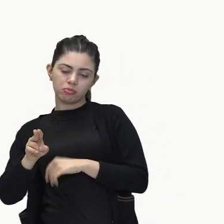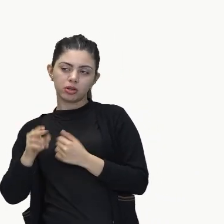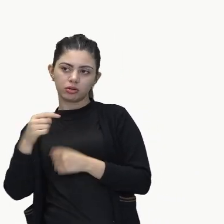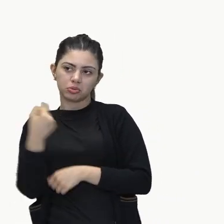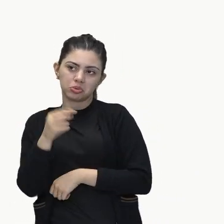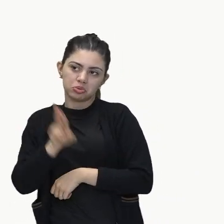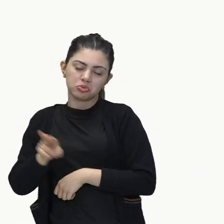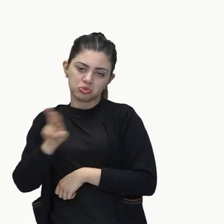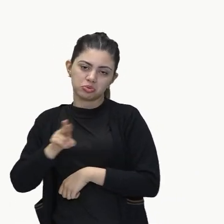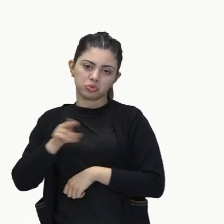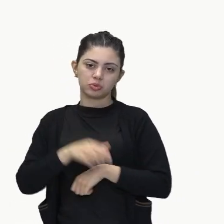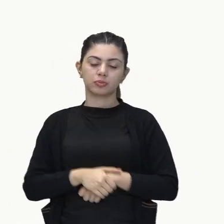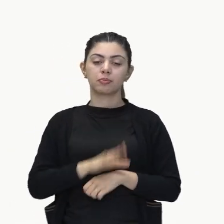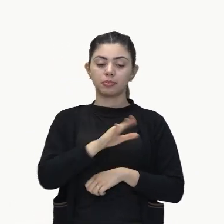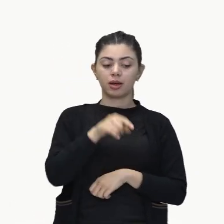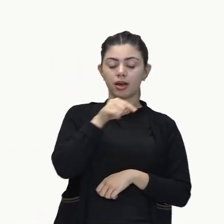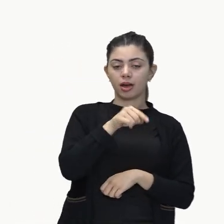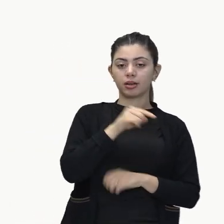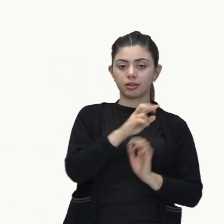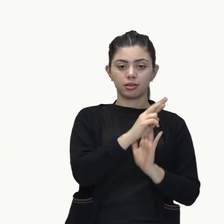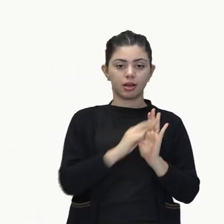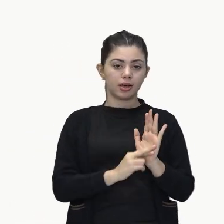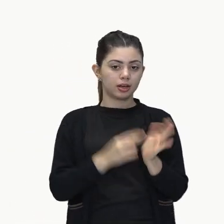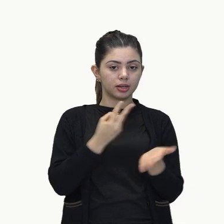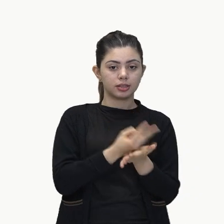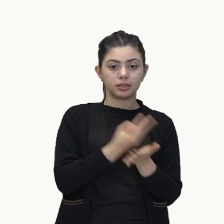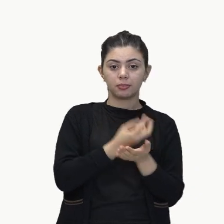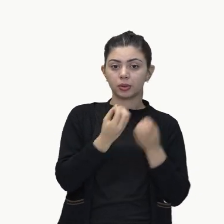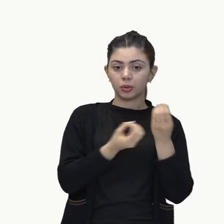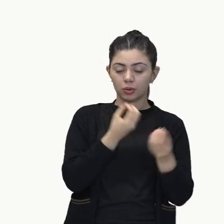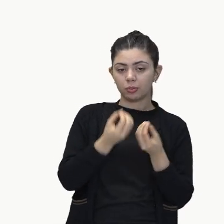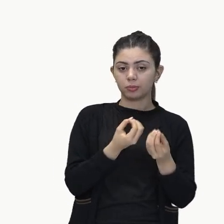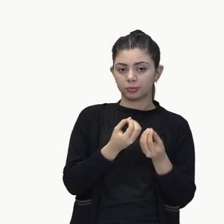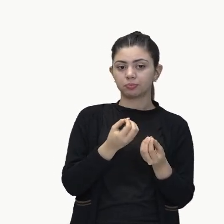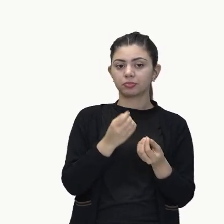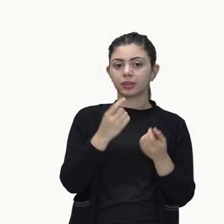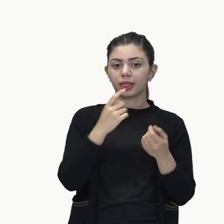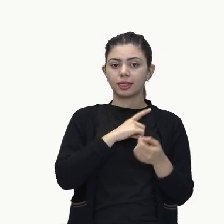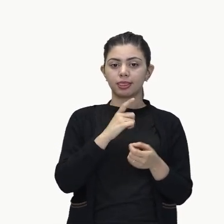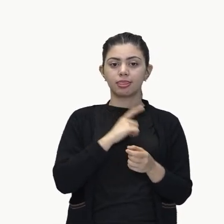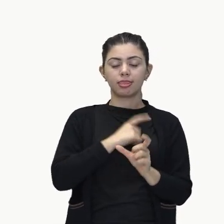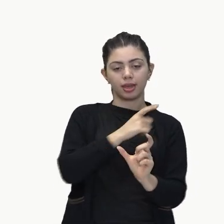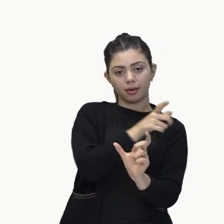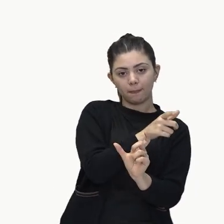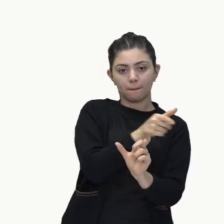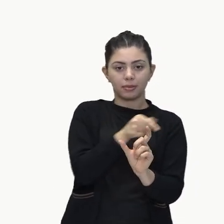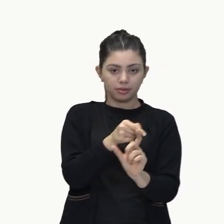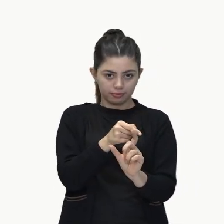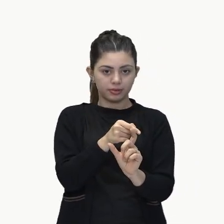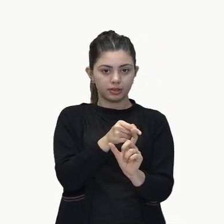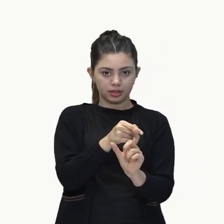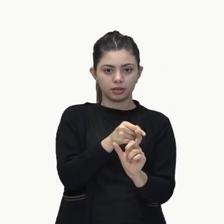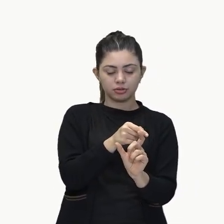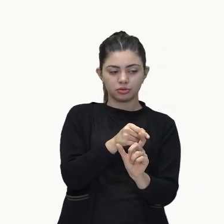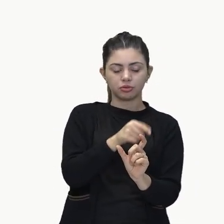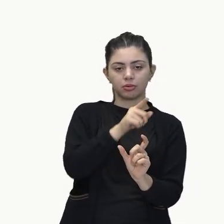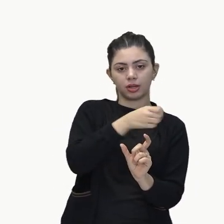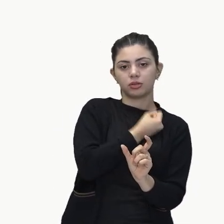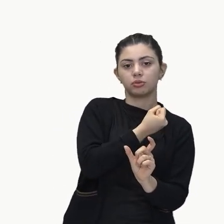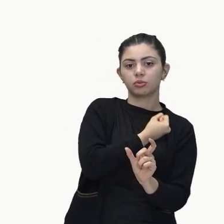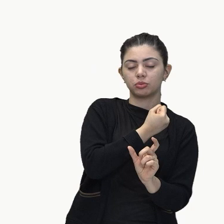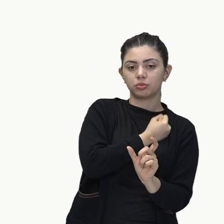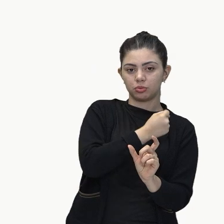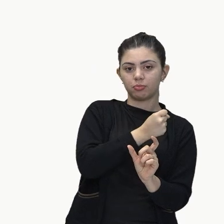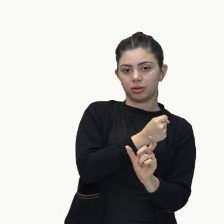o prefixo do menor radical, mas a palavra oxi. Sempre que vem o oxi, é a nomenclatura oficial. Sempre que